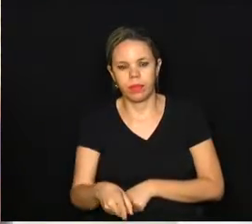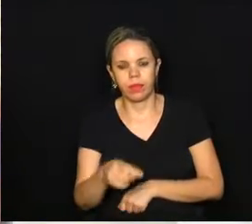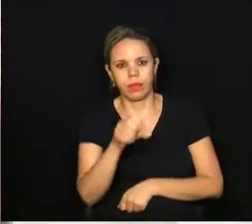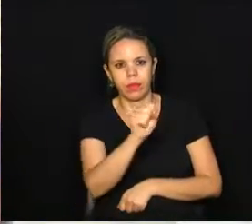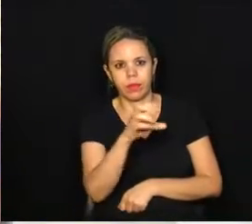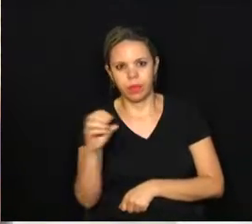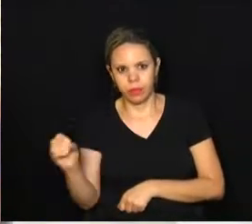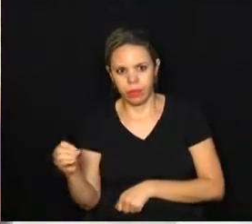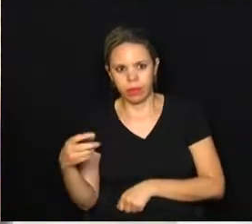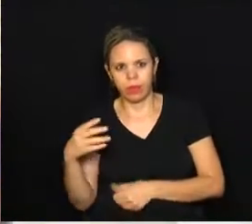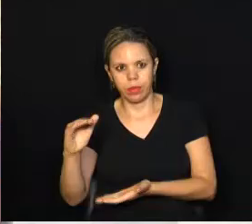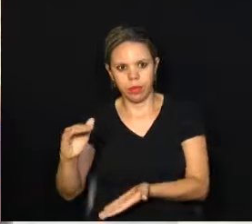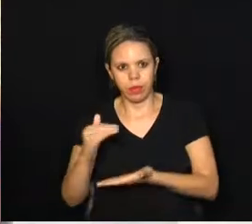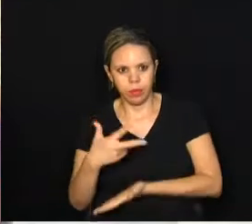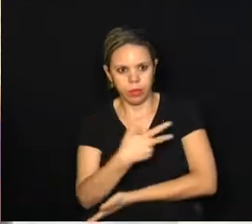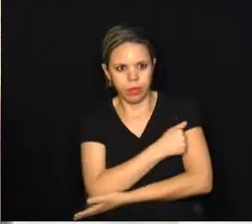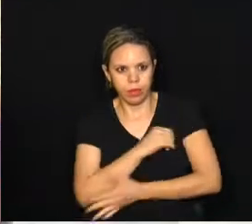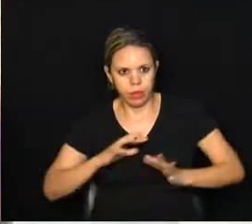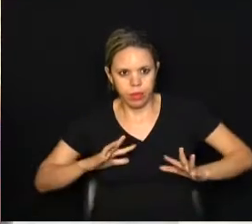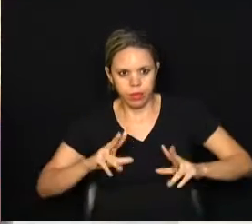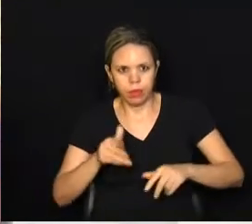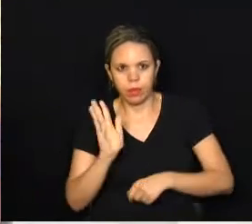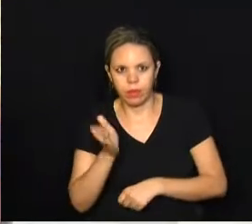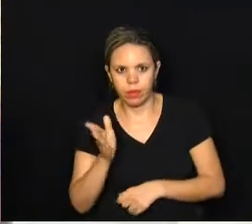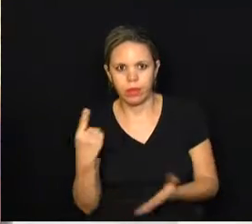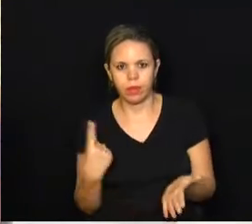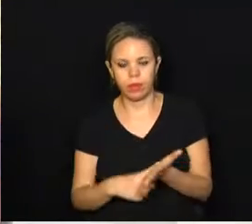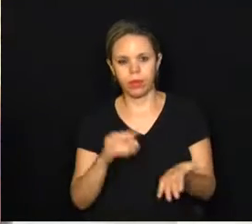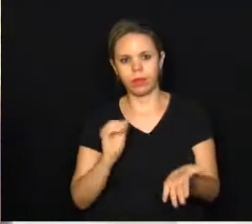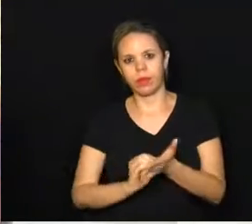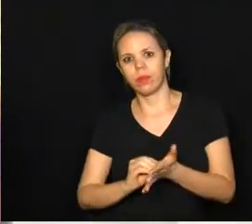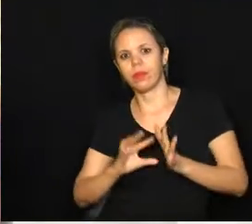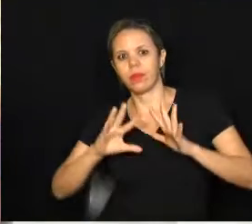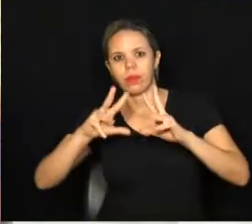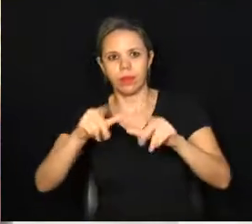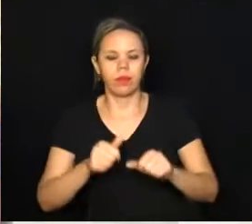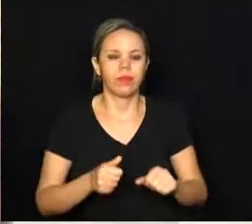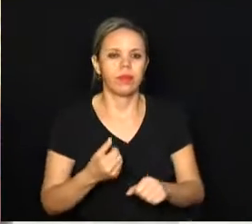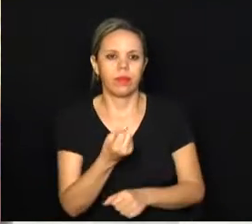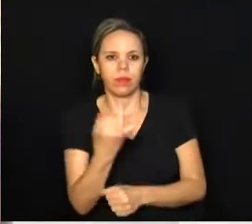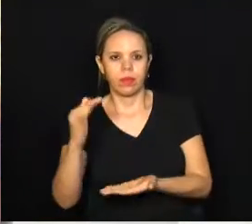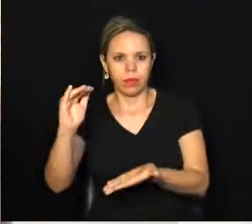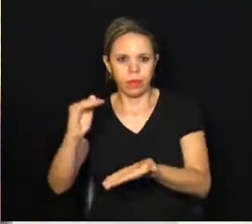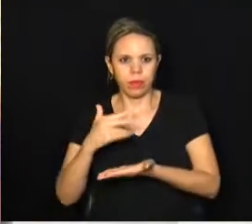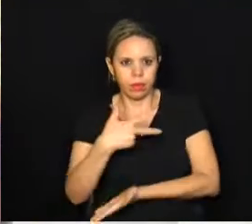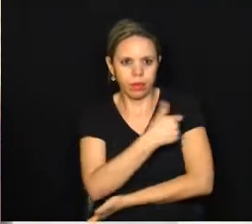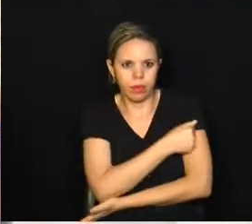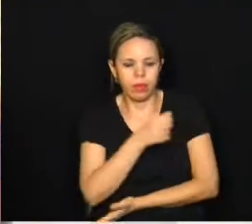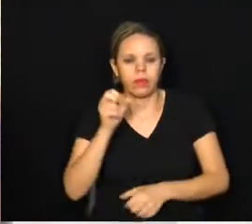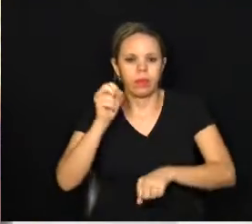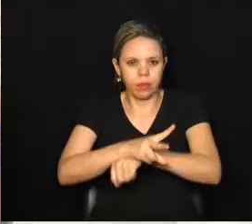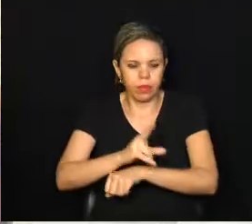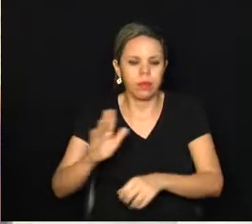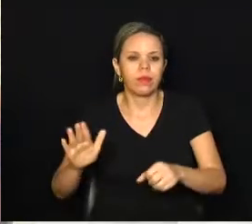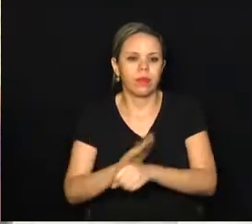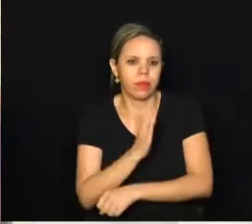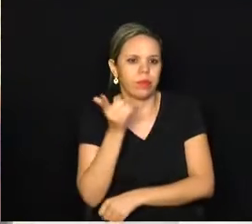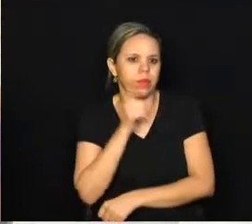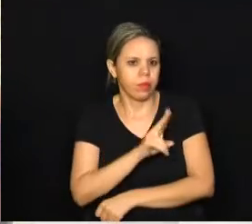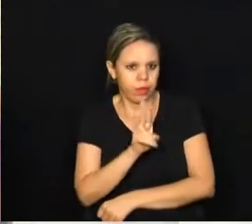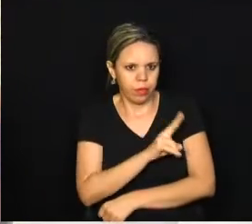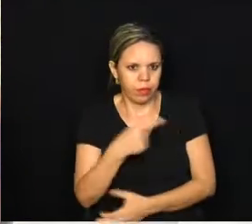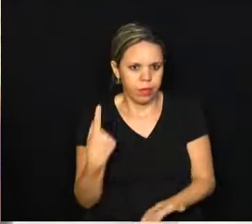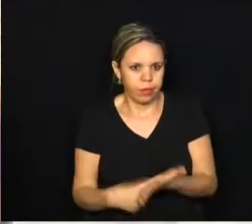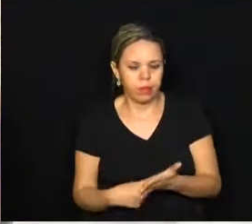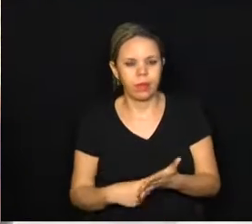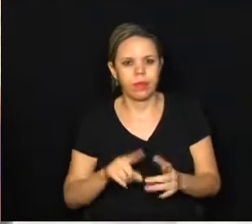20.800 doses, todas já agendadas, todas essas doses, essas vagas já estão preenchidas,